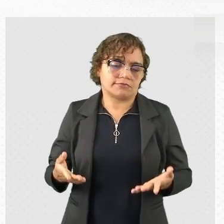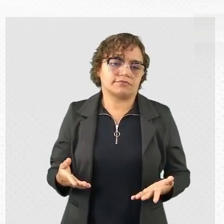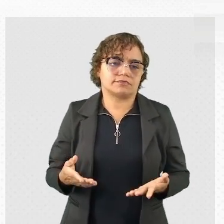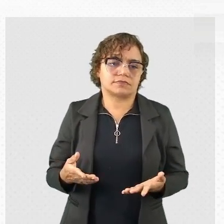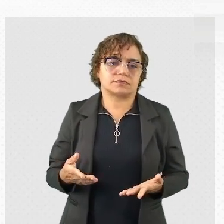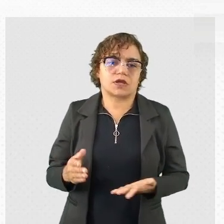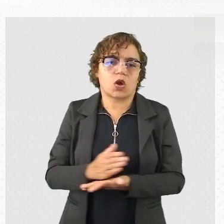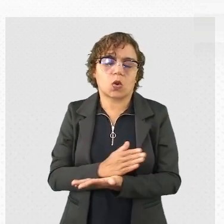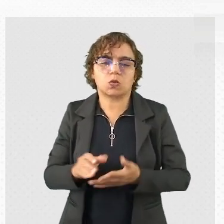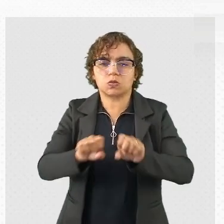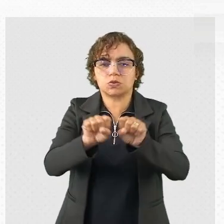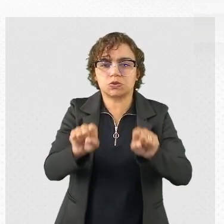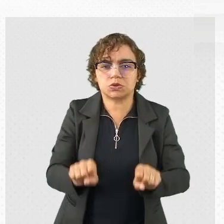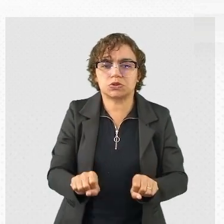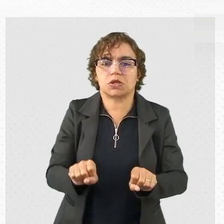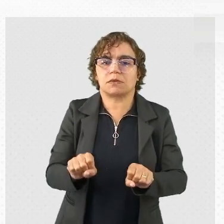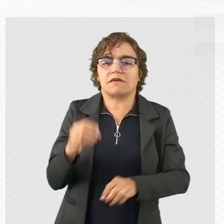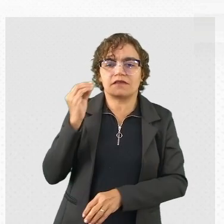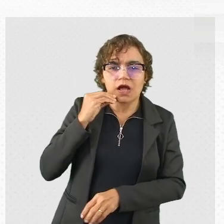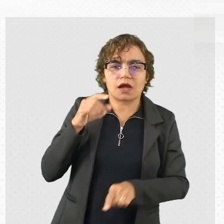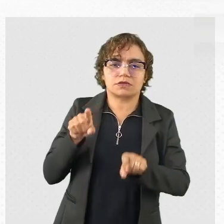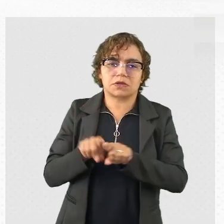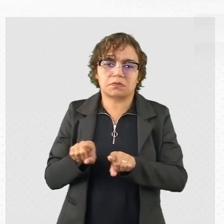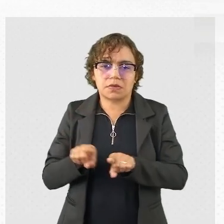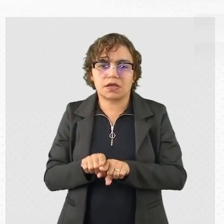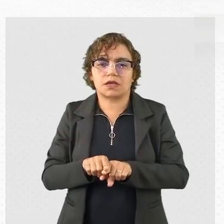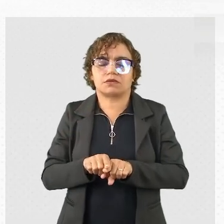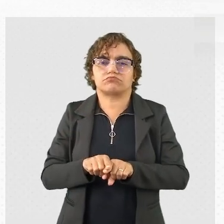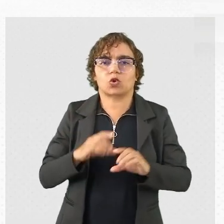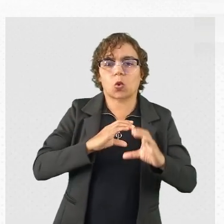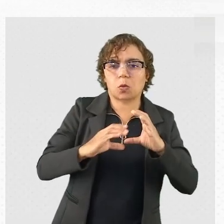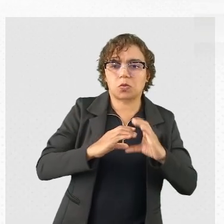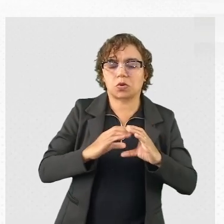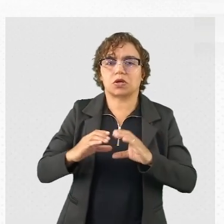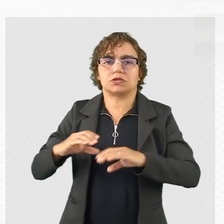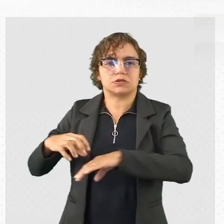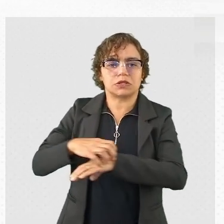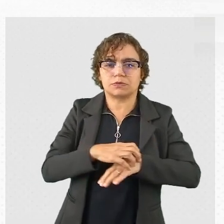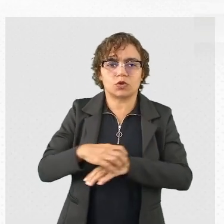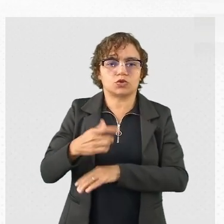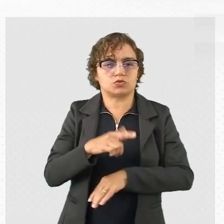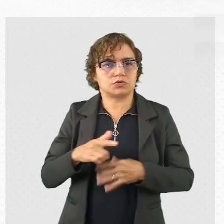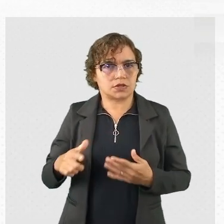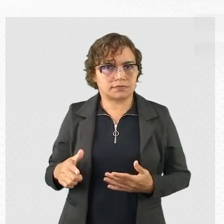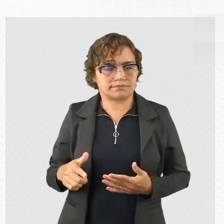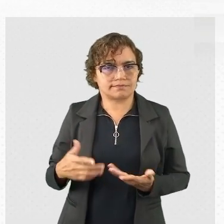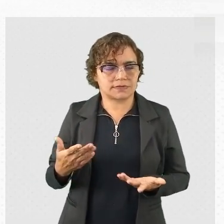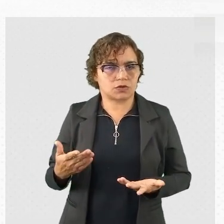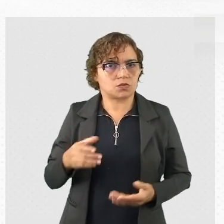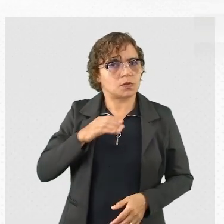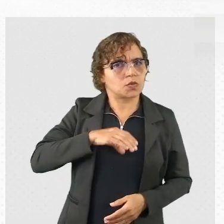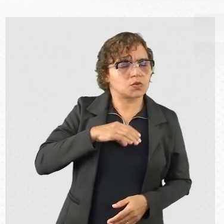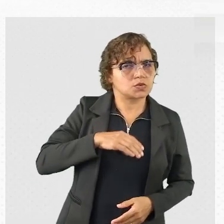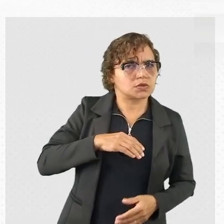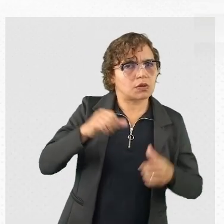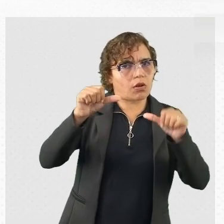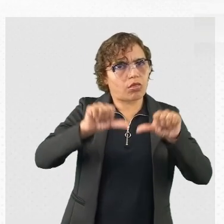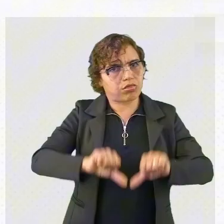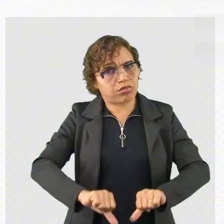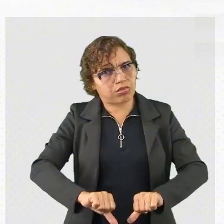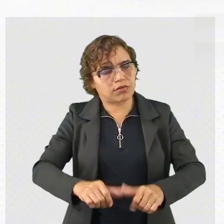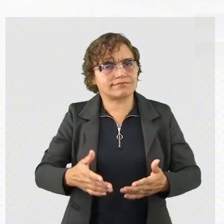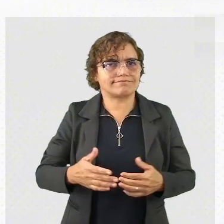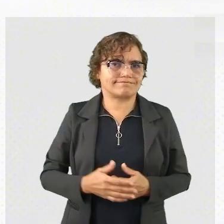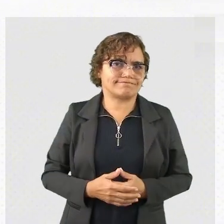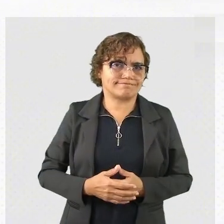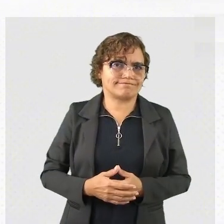todos, né, mas são alguns principais que trazem o fracasso dessas capitanias. E aí, Portugal disse, bom, fracassou, eu